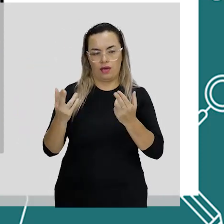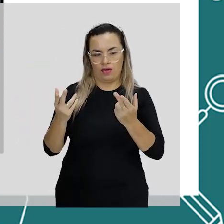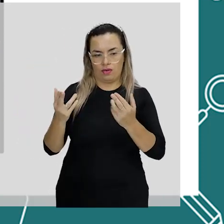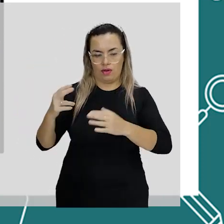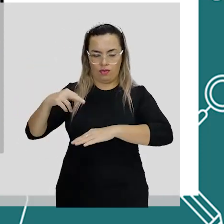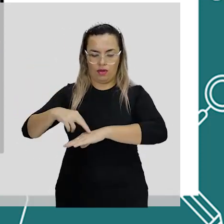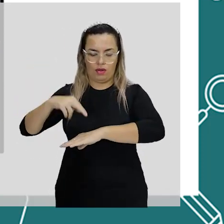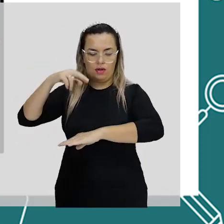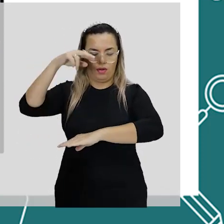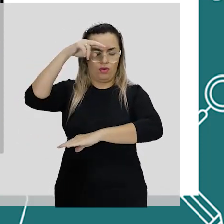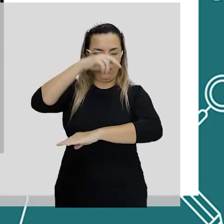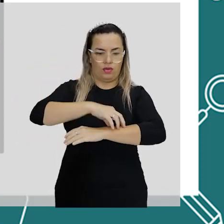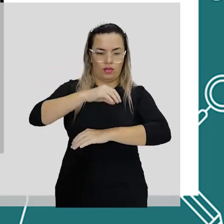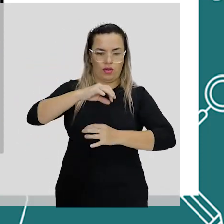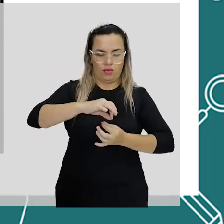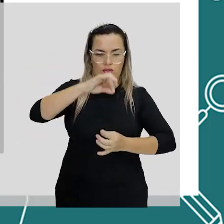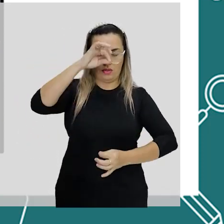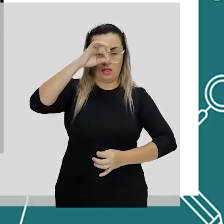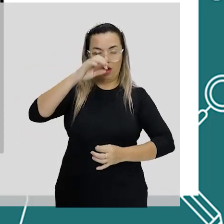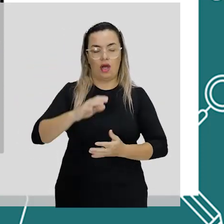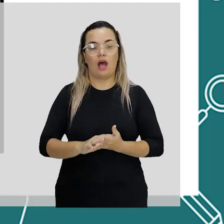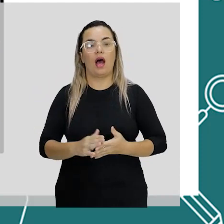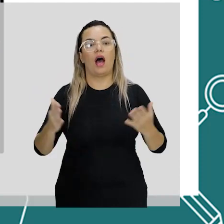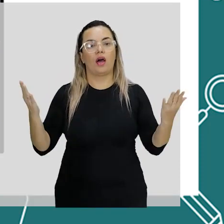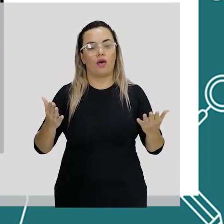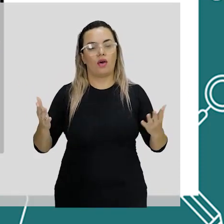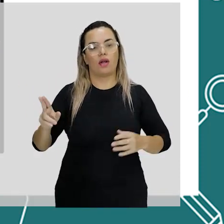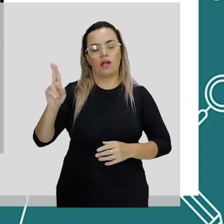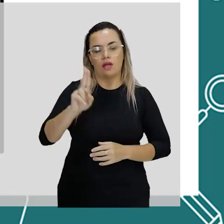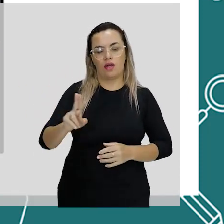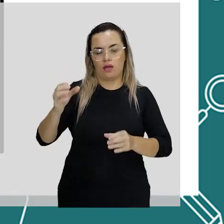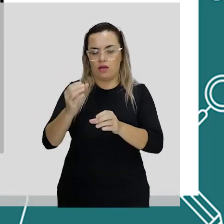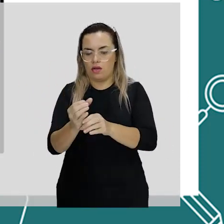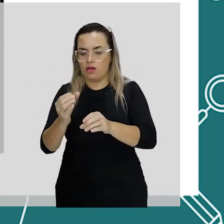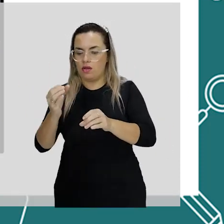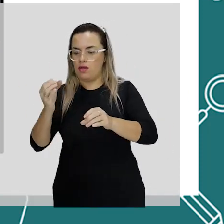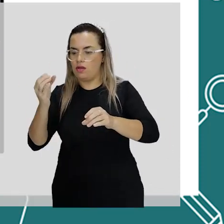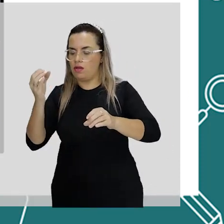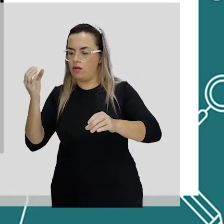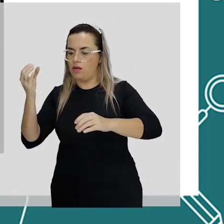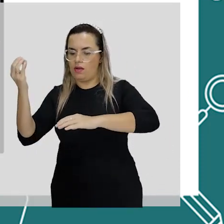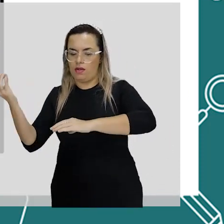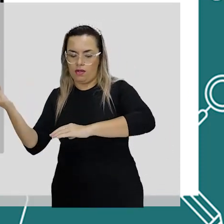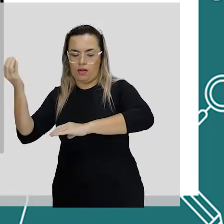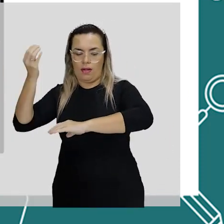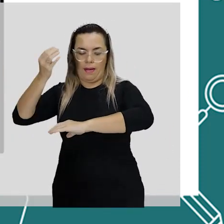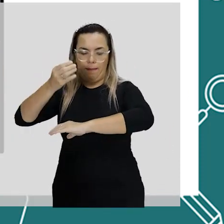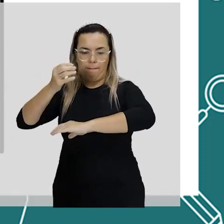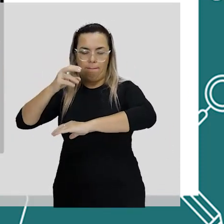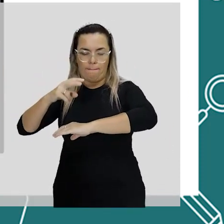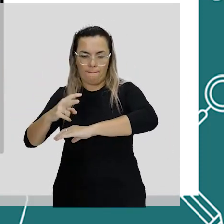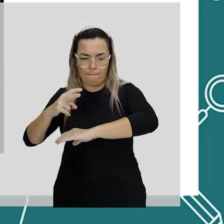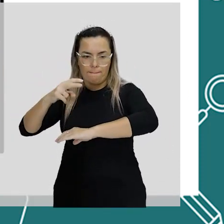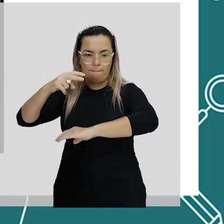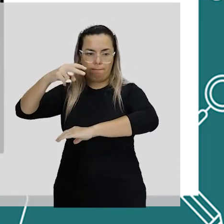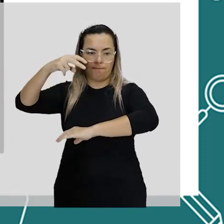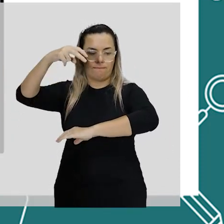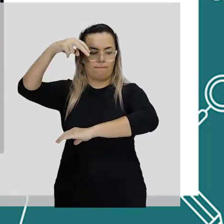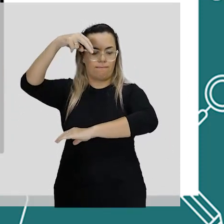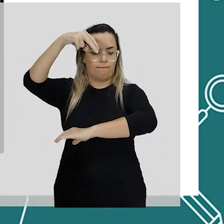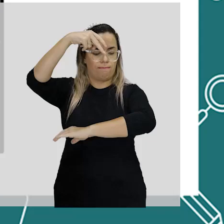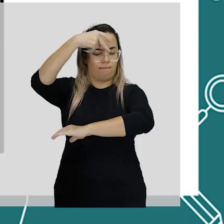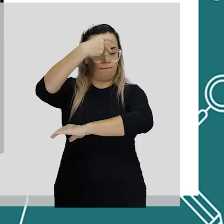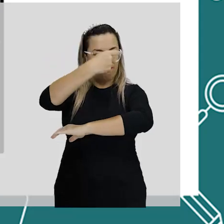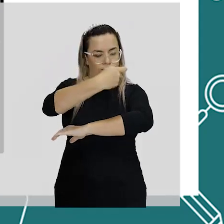utilizam o quê? Um equipamento que é a vara, para tentar passar por cima desse sarrafo. As regras são praticamente